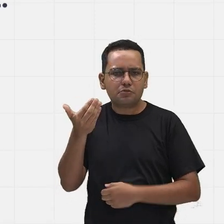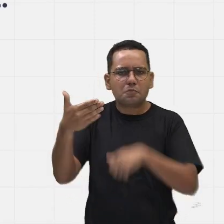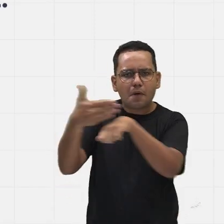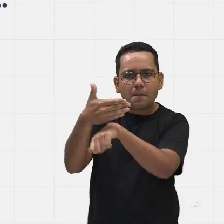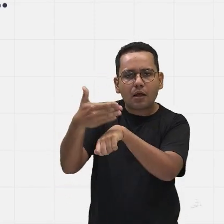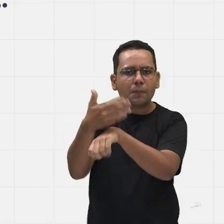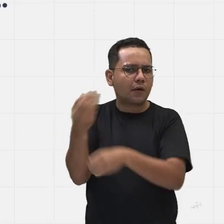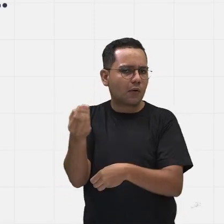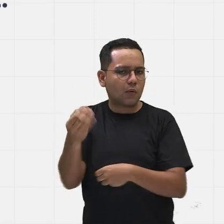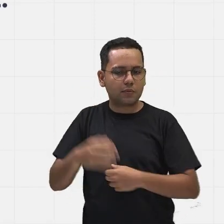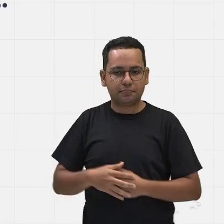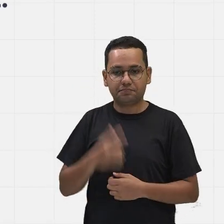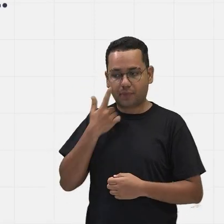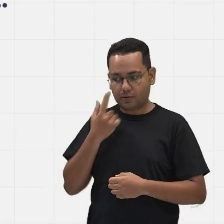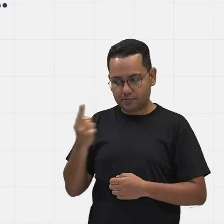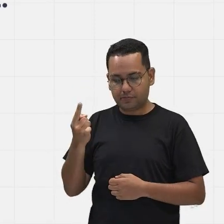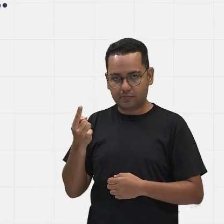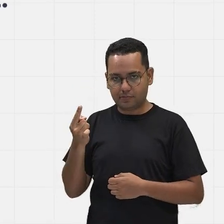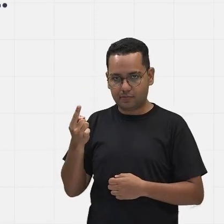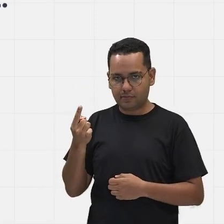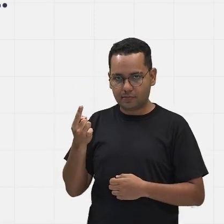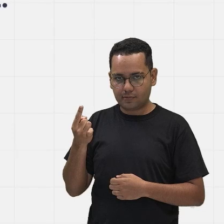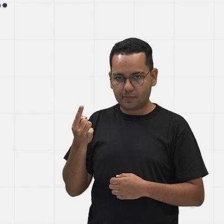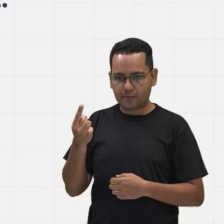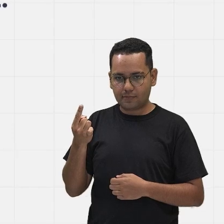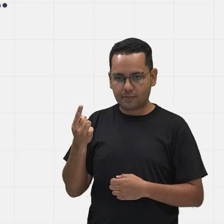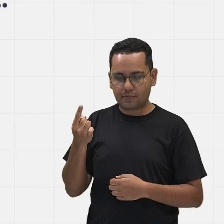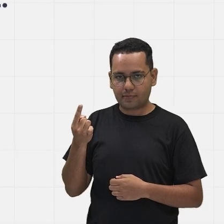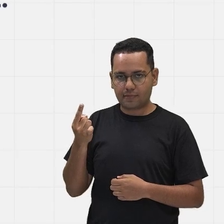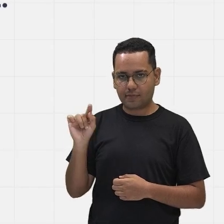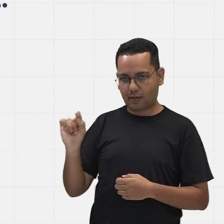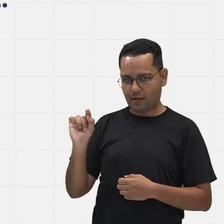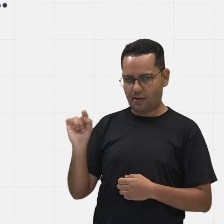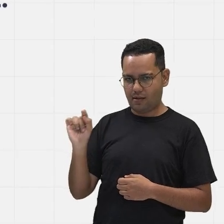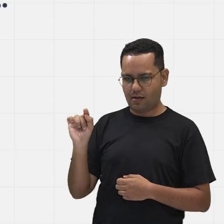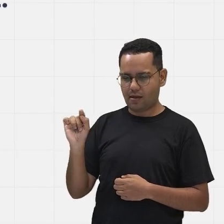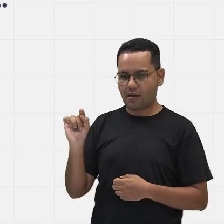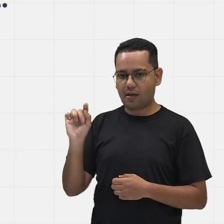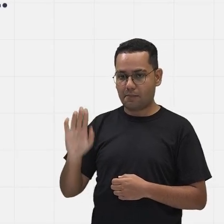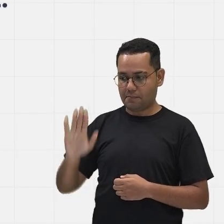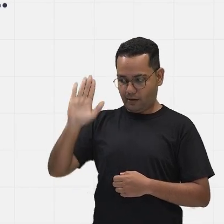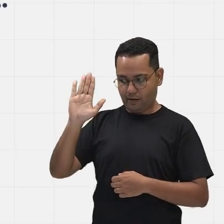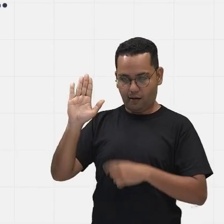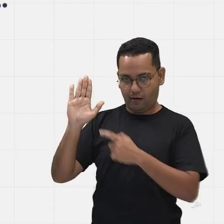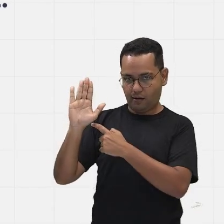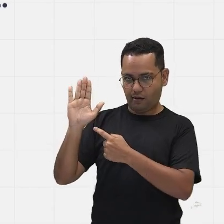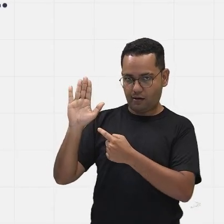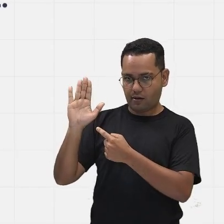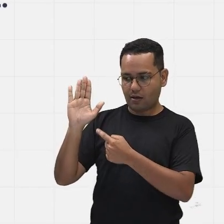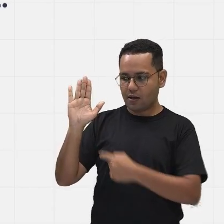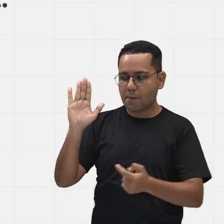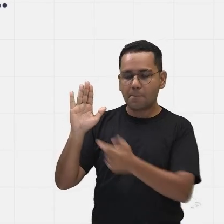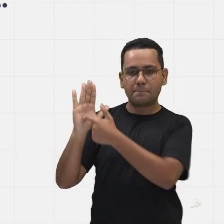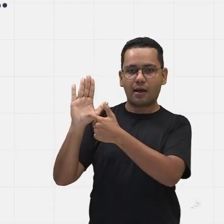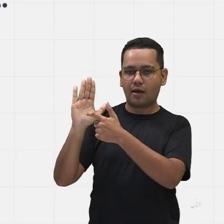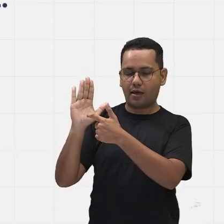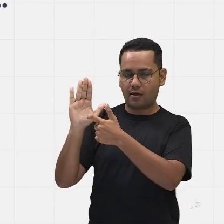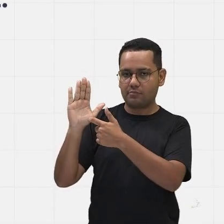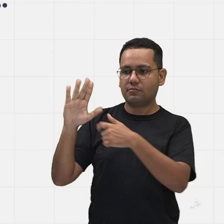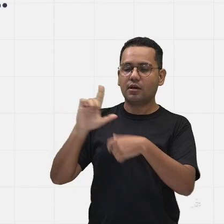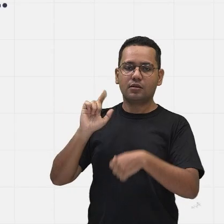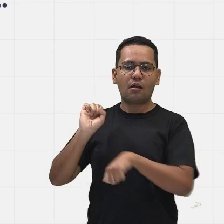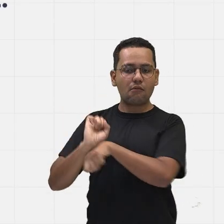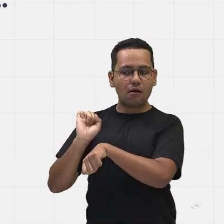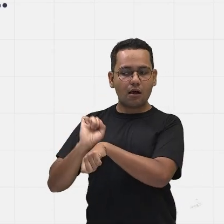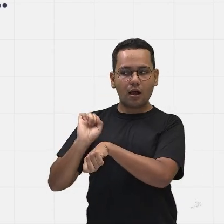clicar nesse bonequinho, bem embaixo, que tem o bracinho levantado para cima, tá bom? Para pedir a vez e aguardar